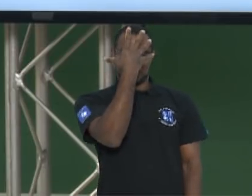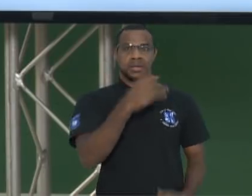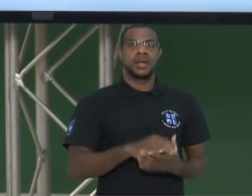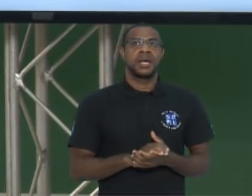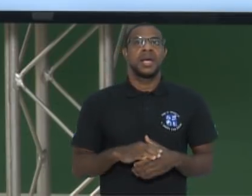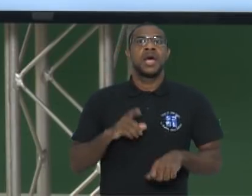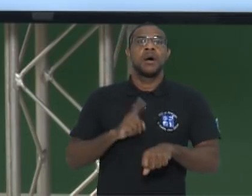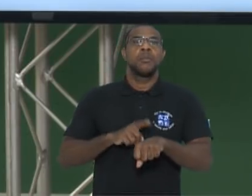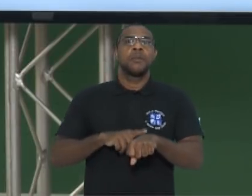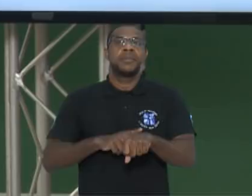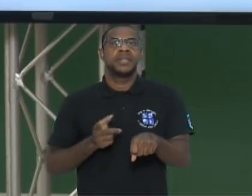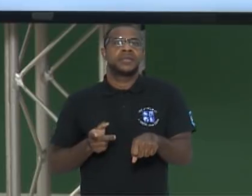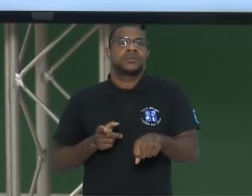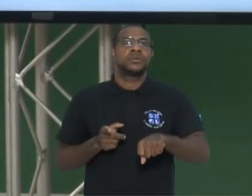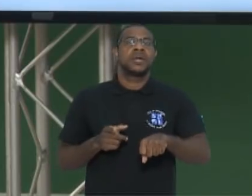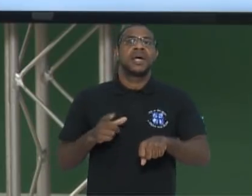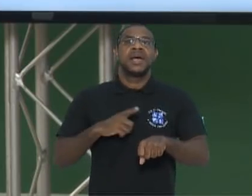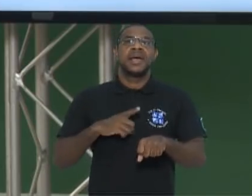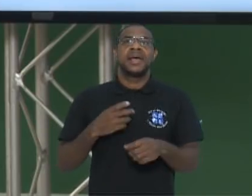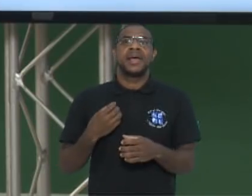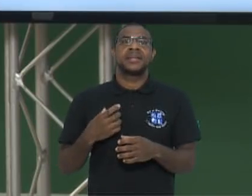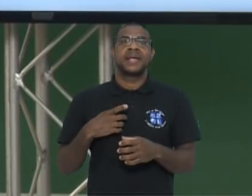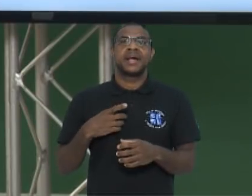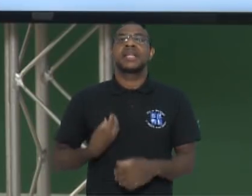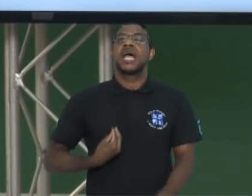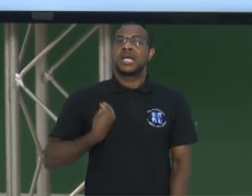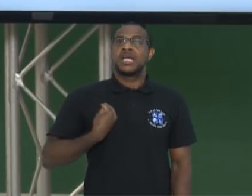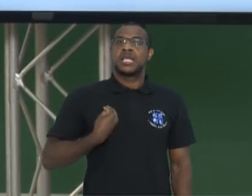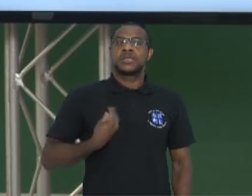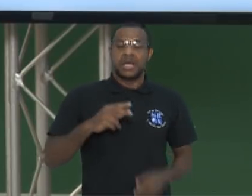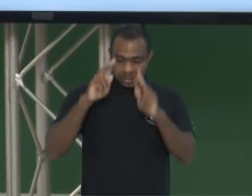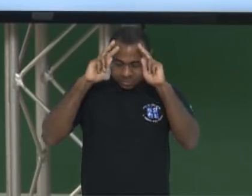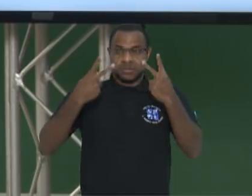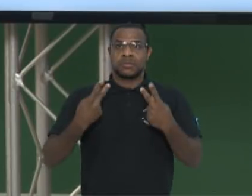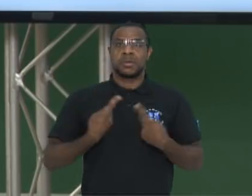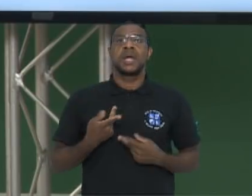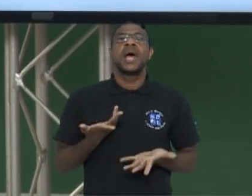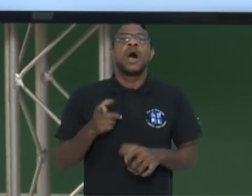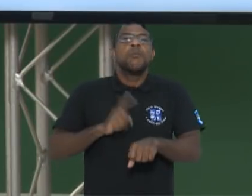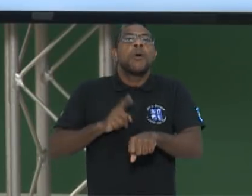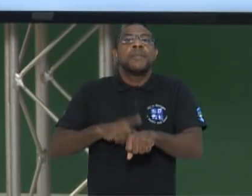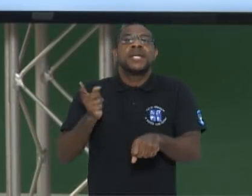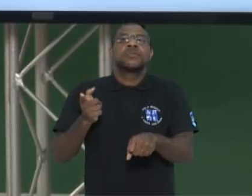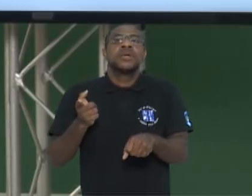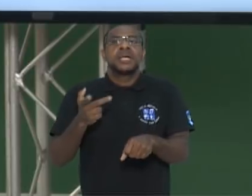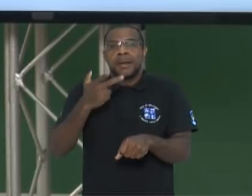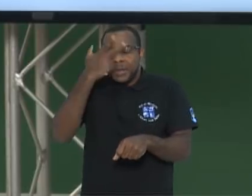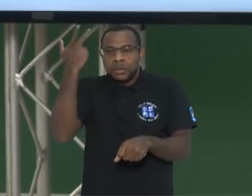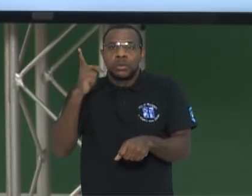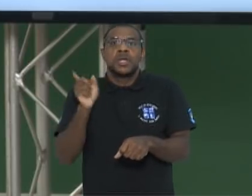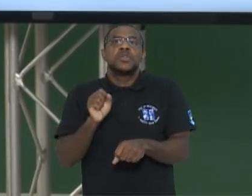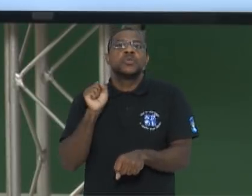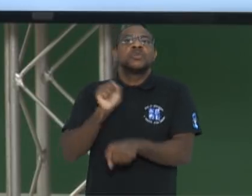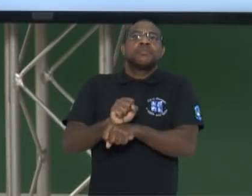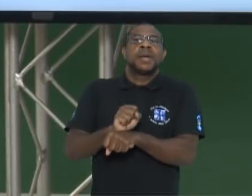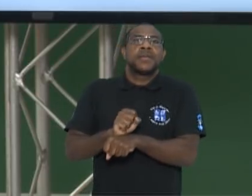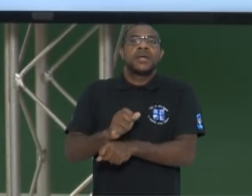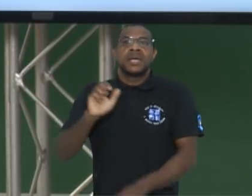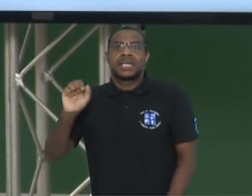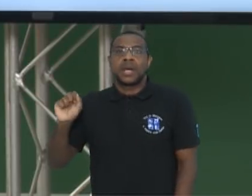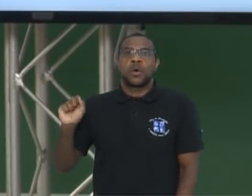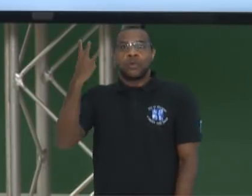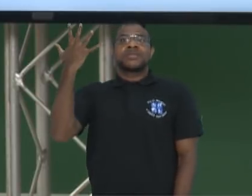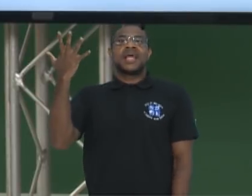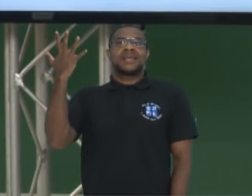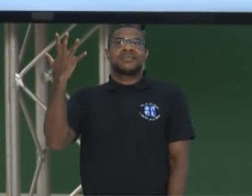assim, ontológico da existência humana. É um momento em que a pessoa não espera, né, numa situação inusitada, numa situação do cotidiano,